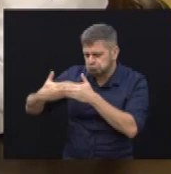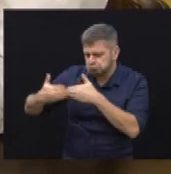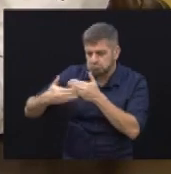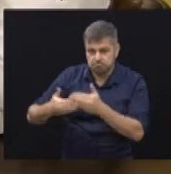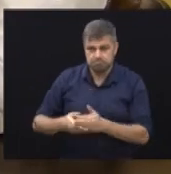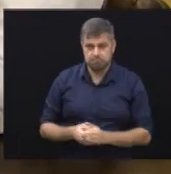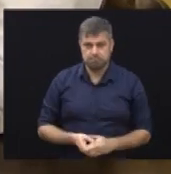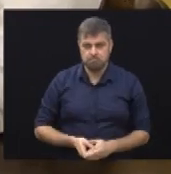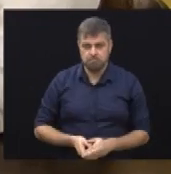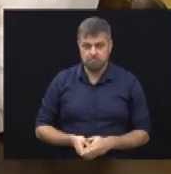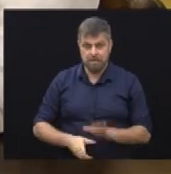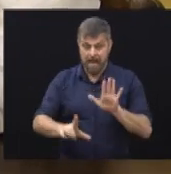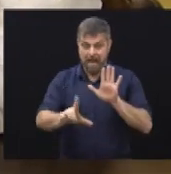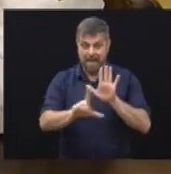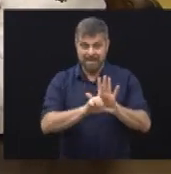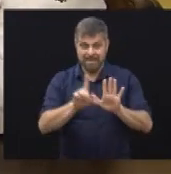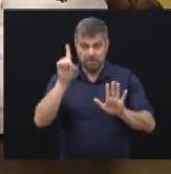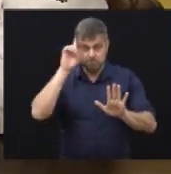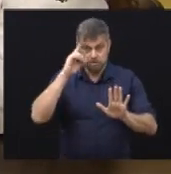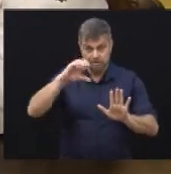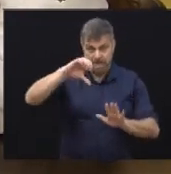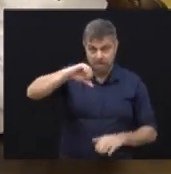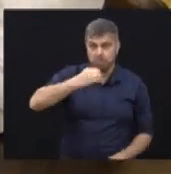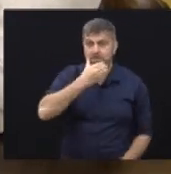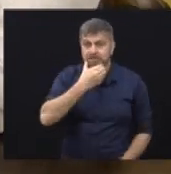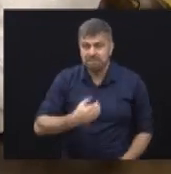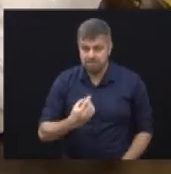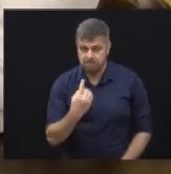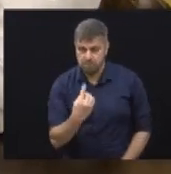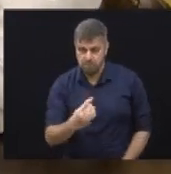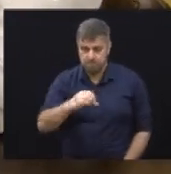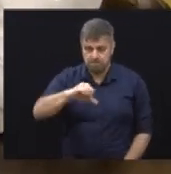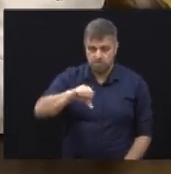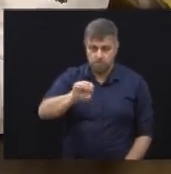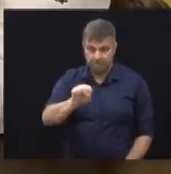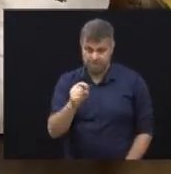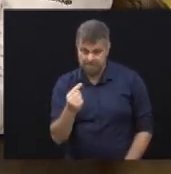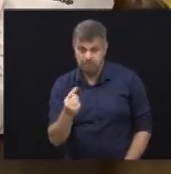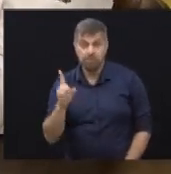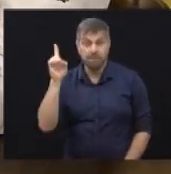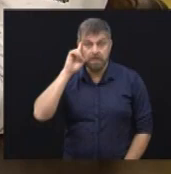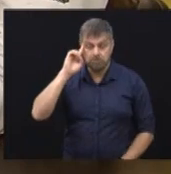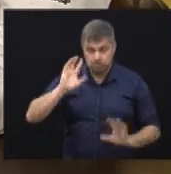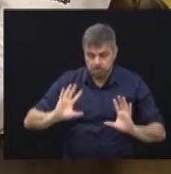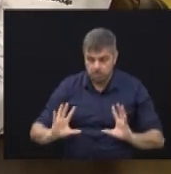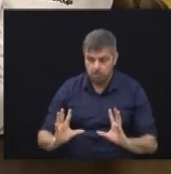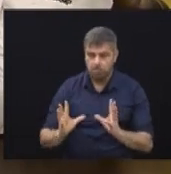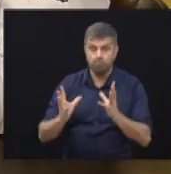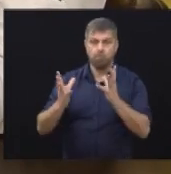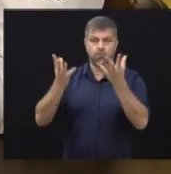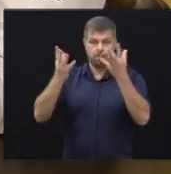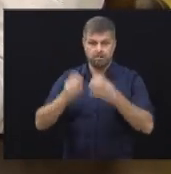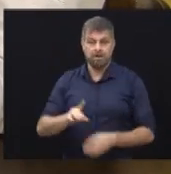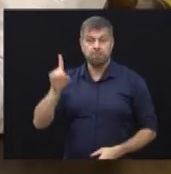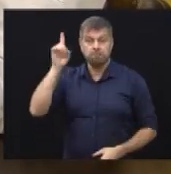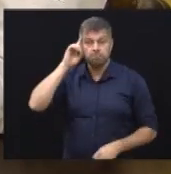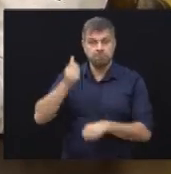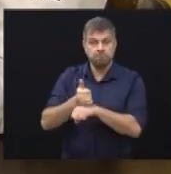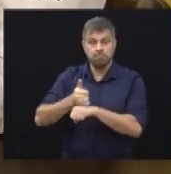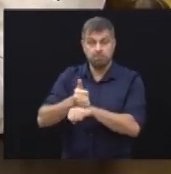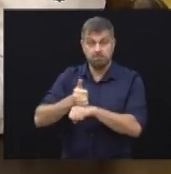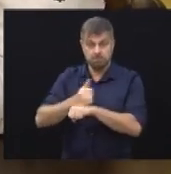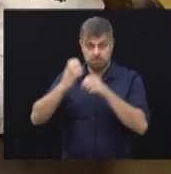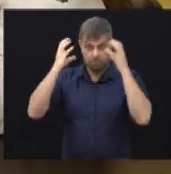ela foi sancionada mesmo no dia 9 de dezembro de 81, tanto que no dia 9 de dezembro é o dia que é comemorado o dia